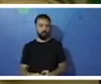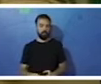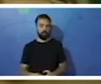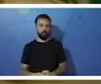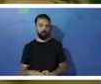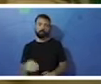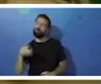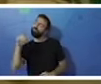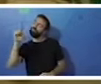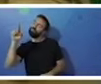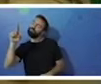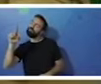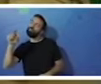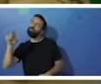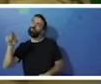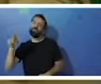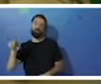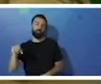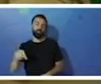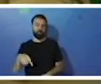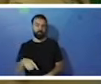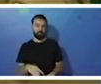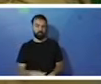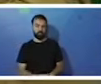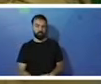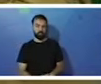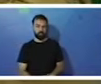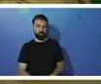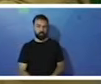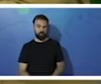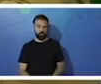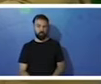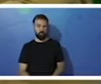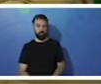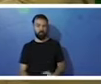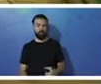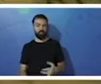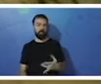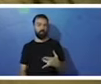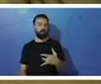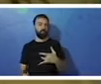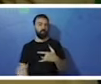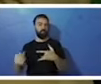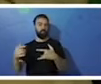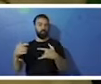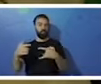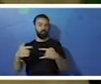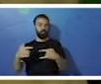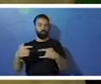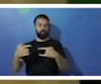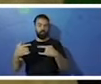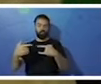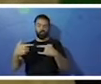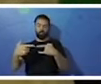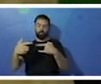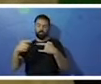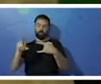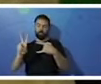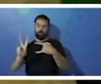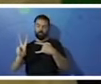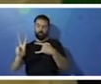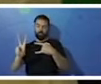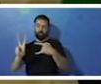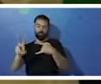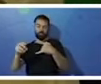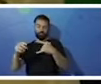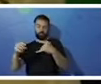Estou procurando 78. Tem 72 e 80. Então 78 estaria